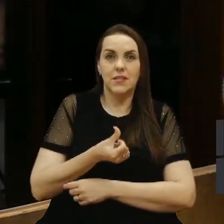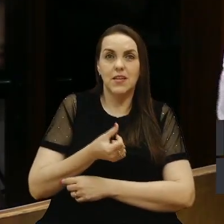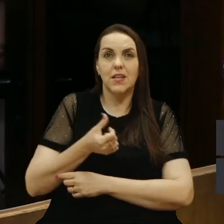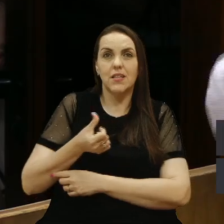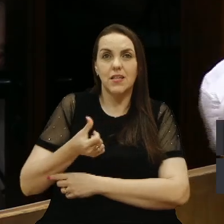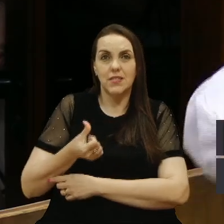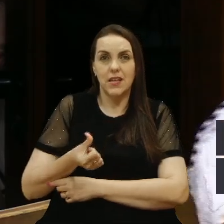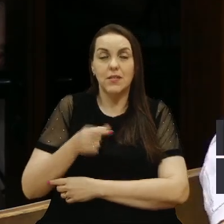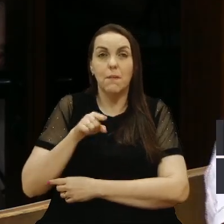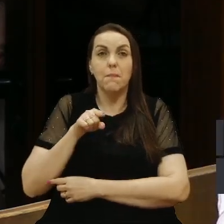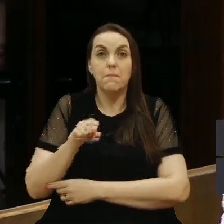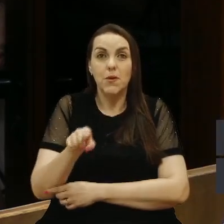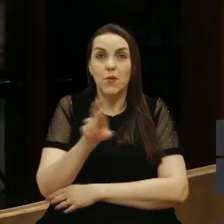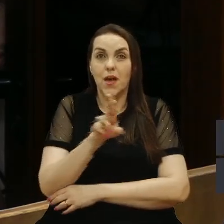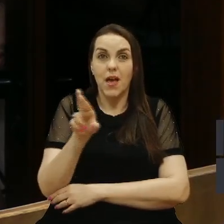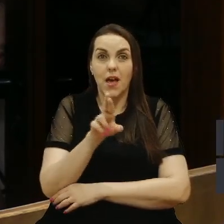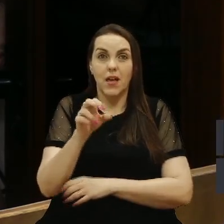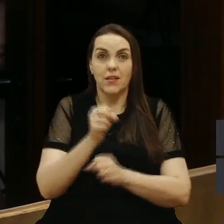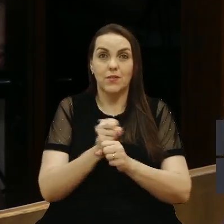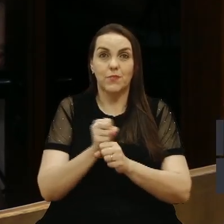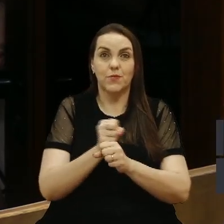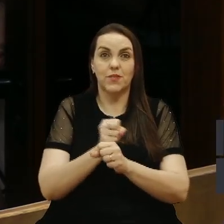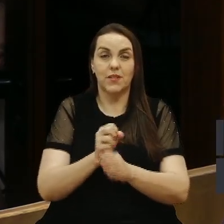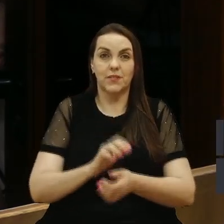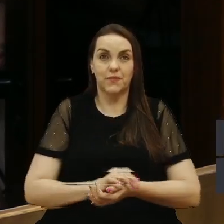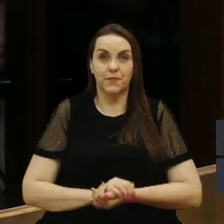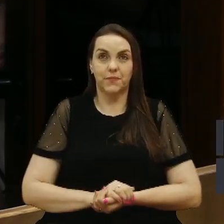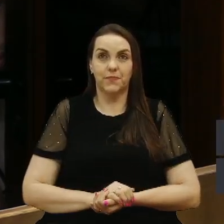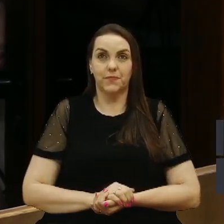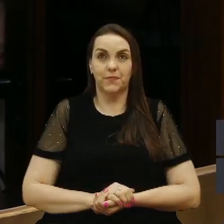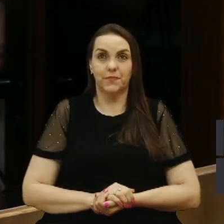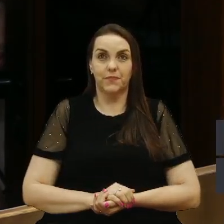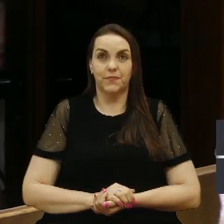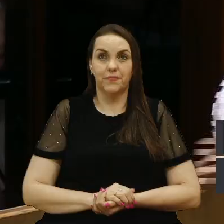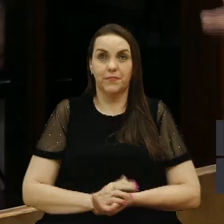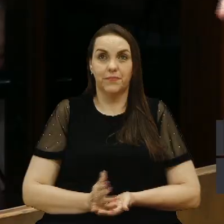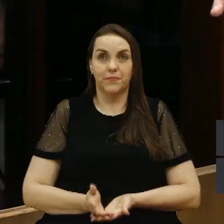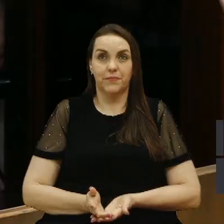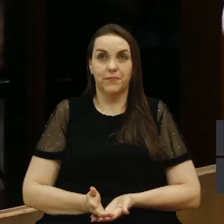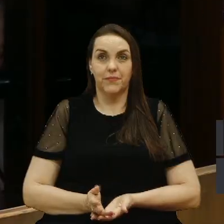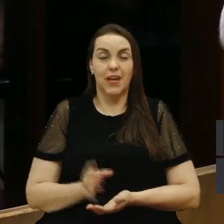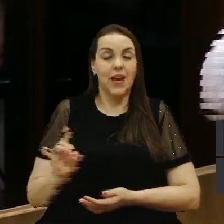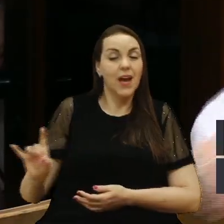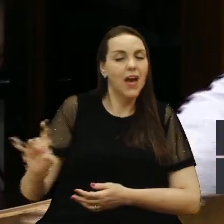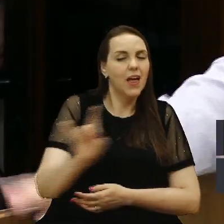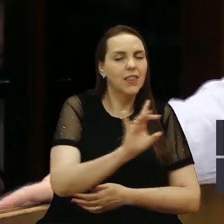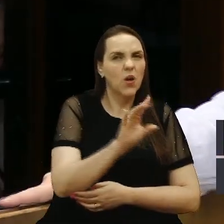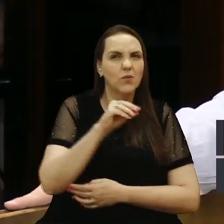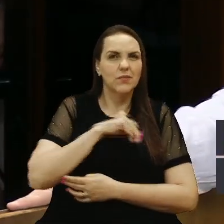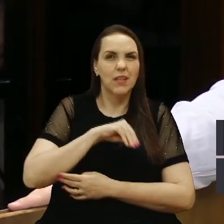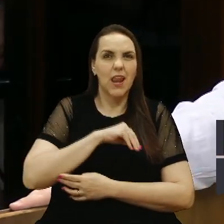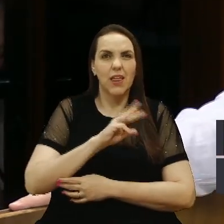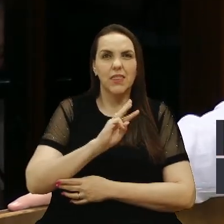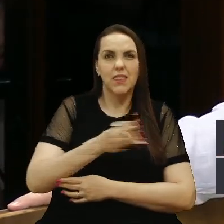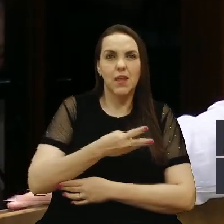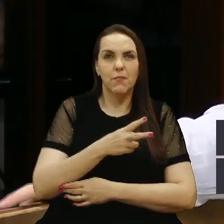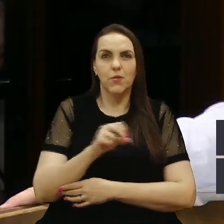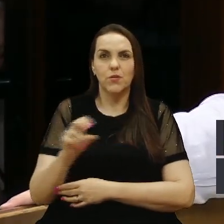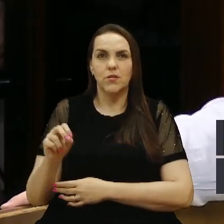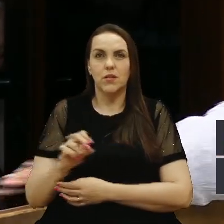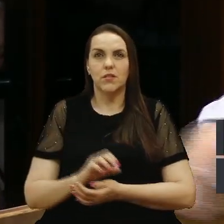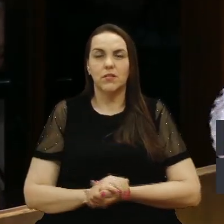166 mil reais por ano. Cada um deu de lucro. Soldando. Cada um ganha em média 3.200 reais, vereador